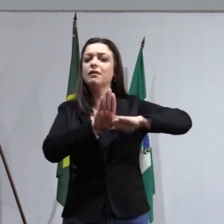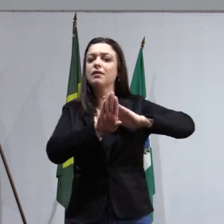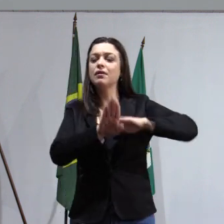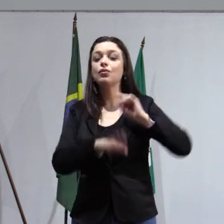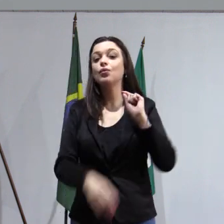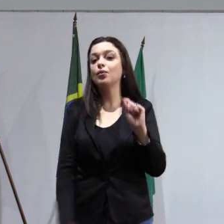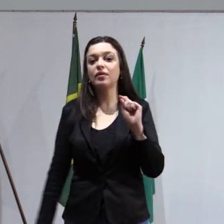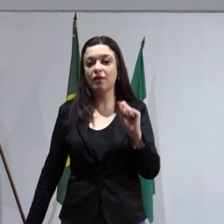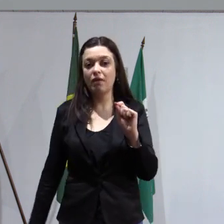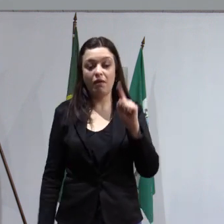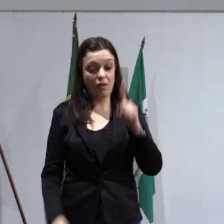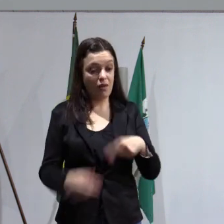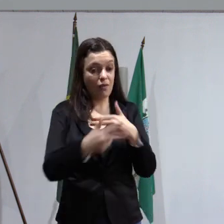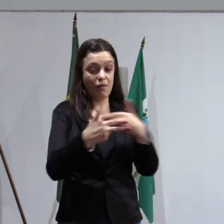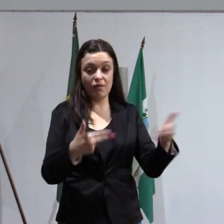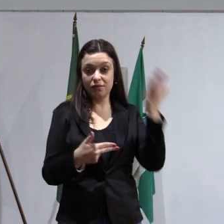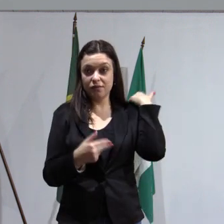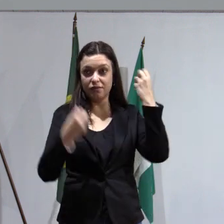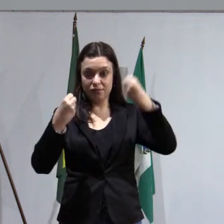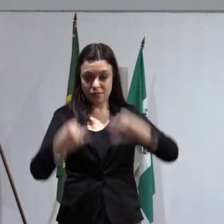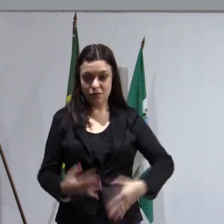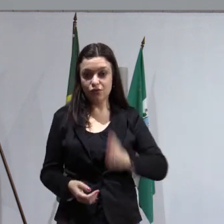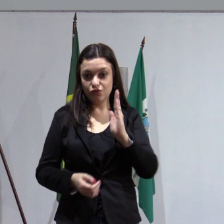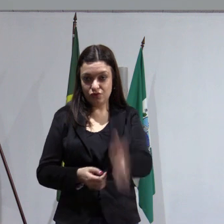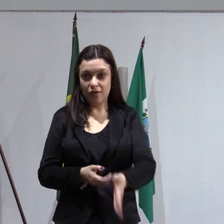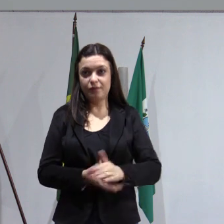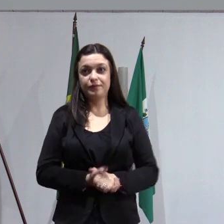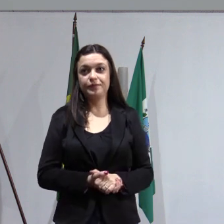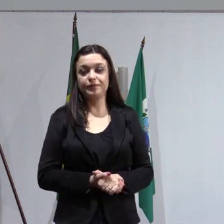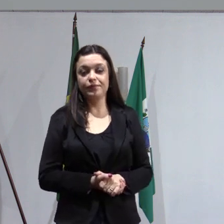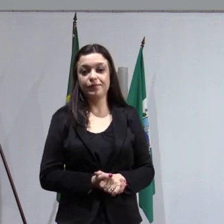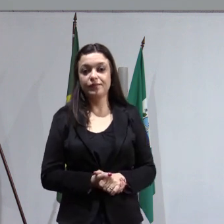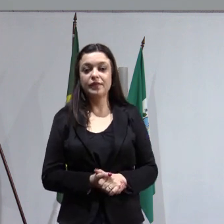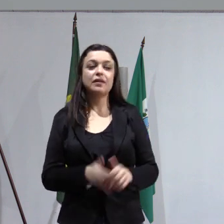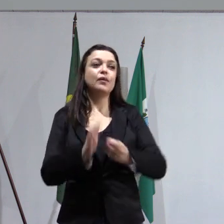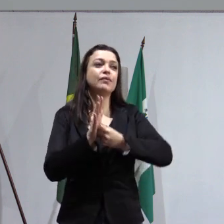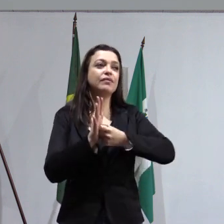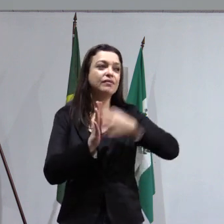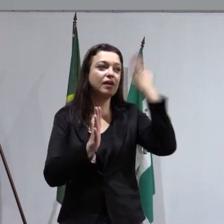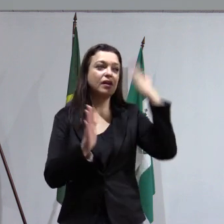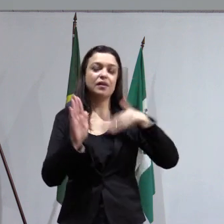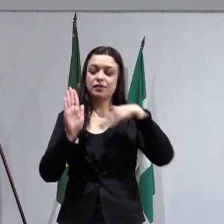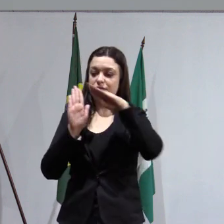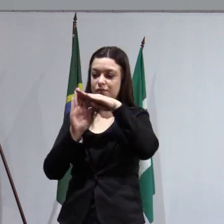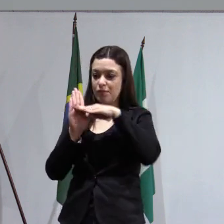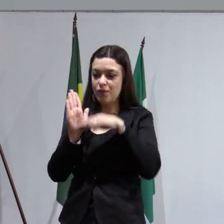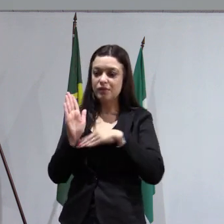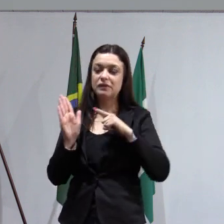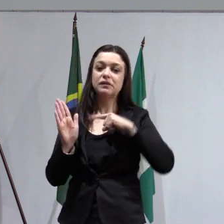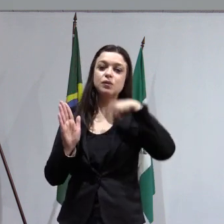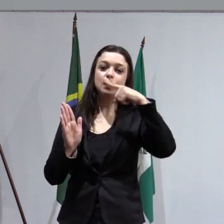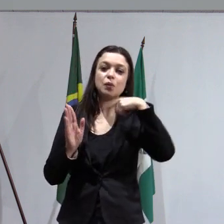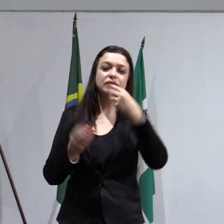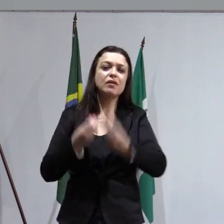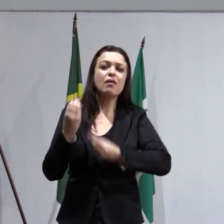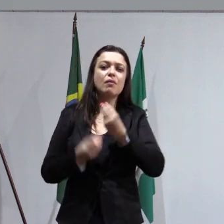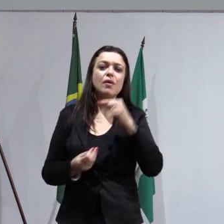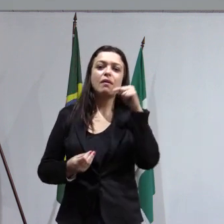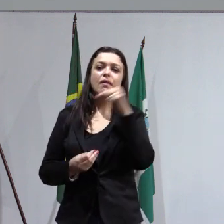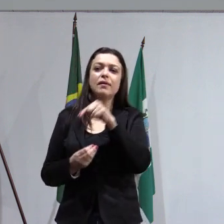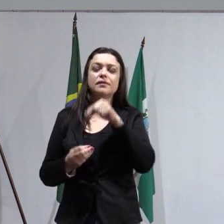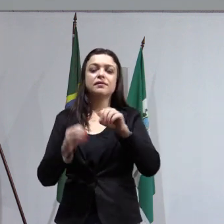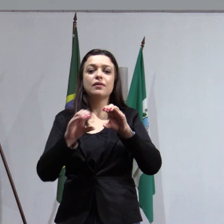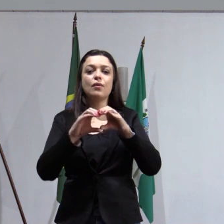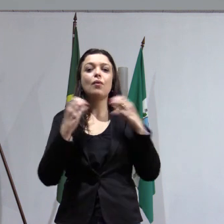isca, como foi dito anteriormente. Então, assim, vários desses pontos que a gente tem dúvida, por exemplo, qual o grau ou como